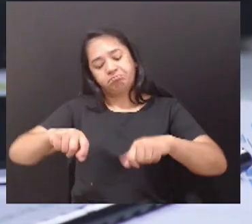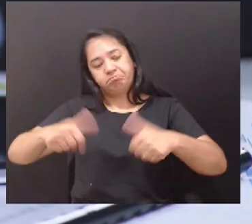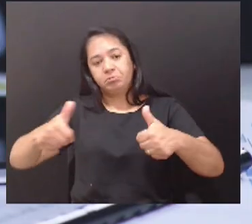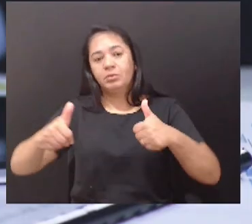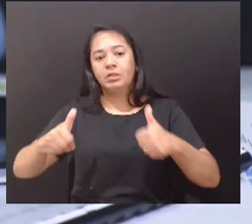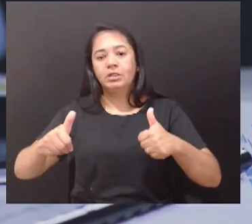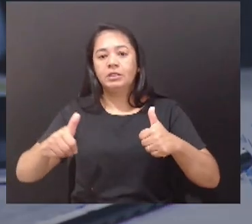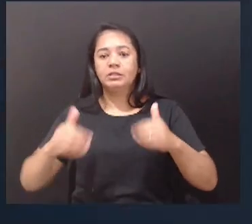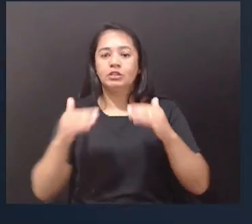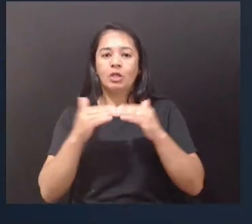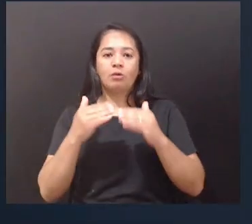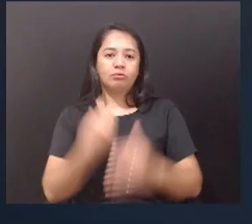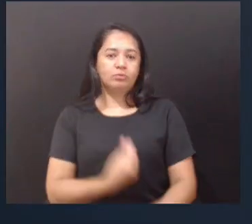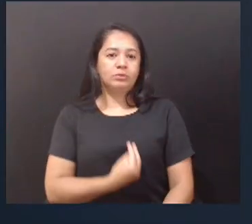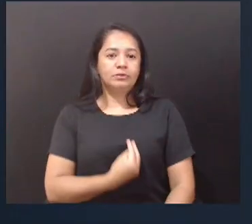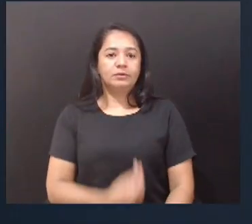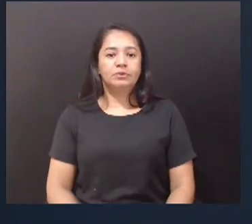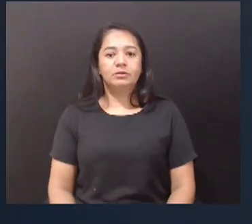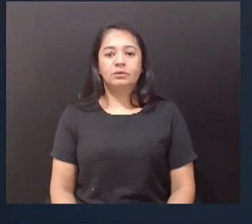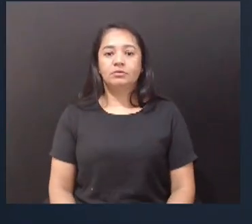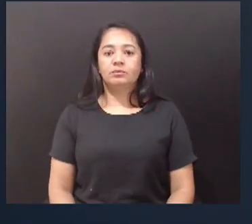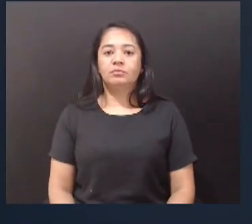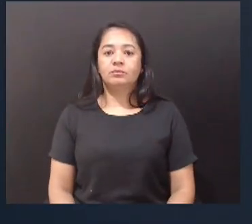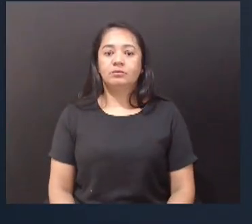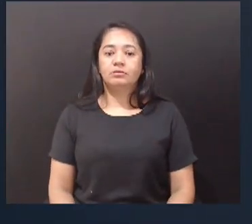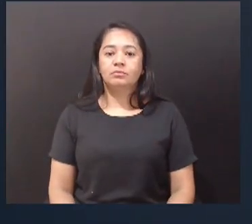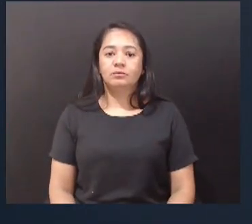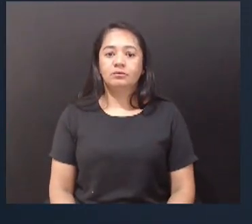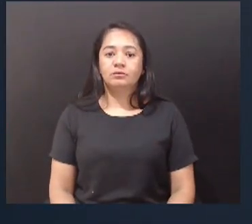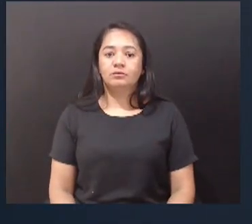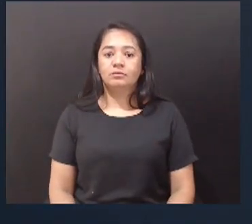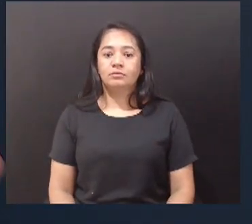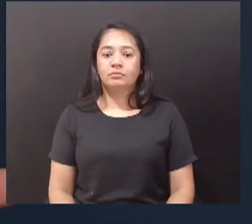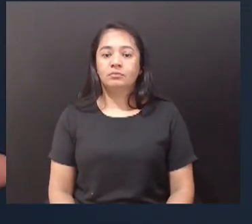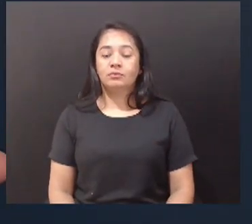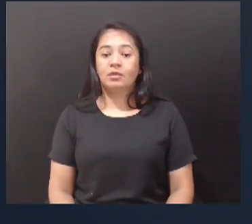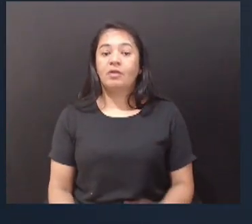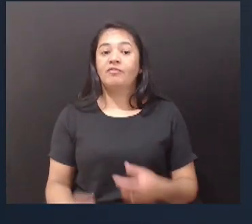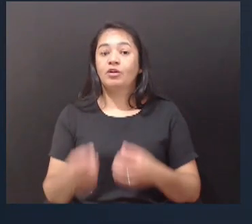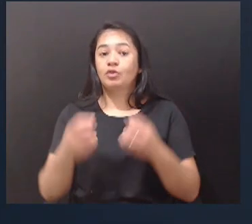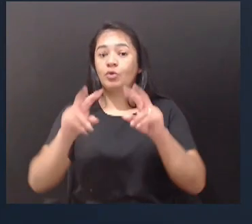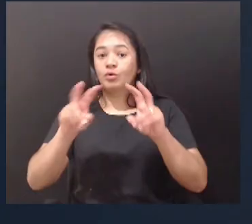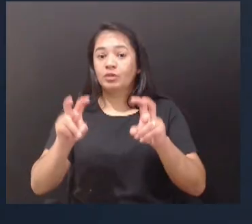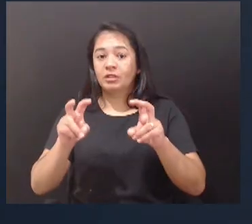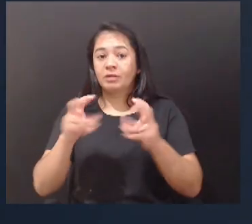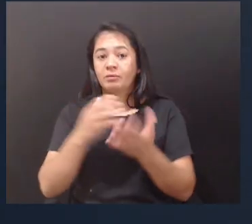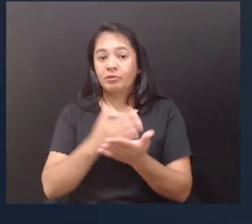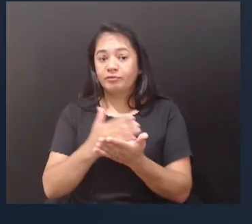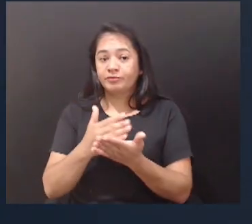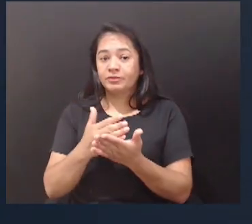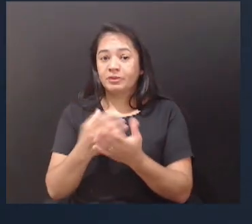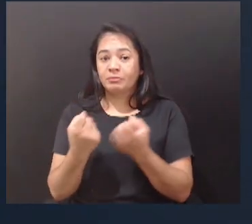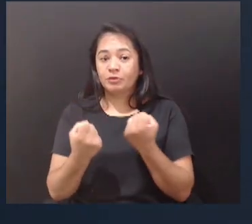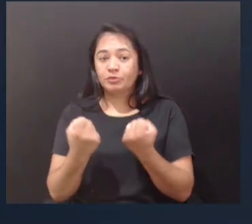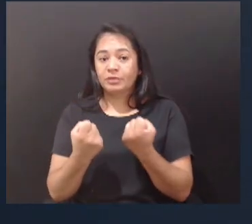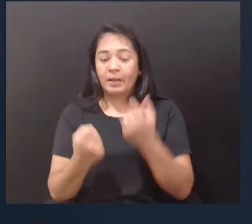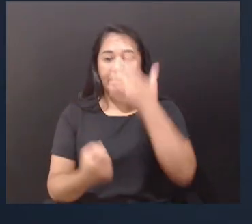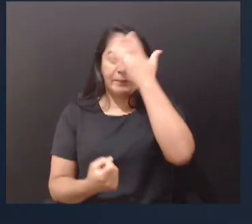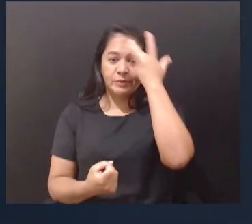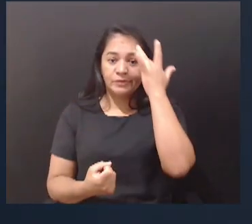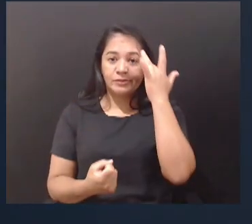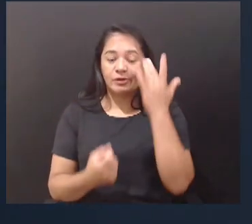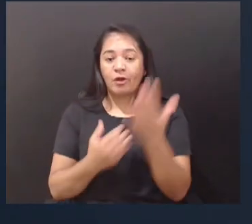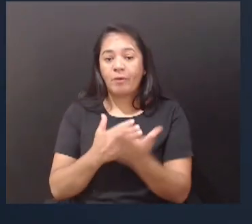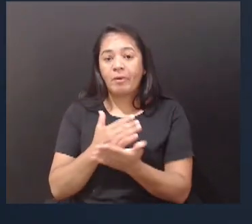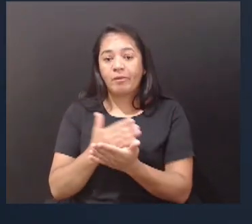ela já tem. Que aí volta até um assunto que a gente comentou no episódio passado, na questão do financiamento do carro. Normalmente as pessoas entram no financiamento